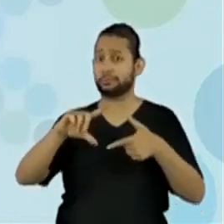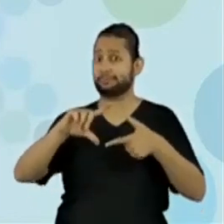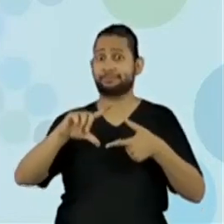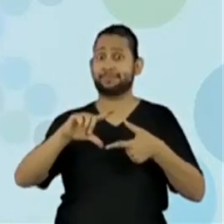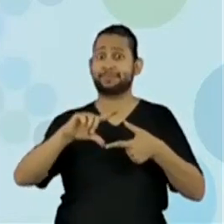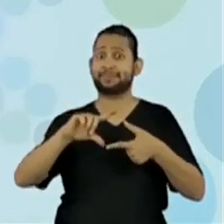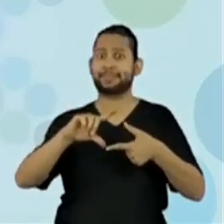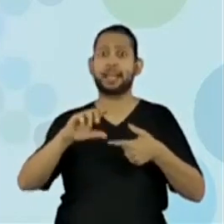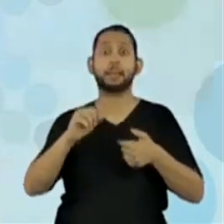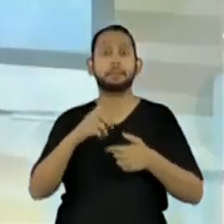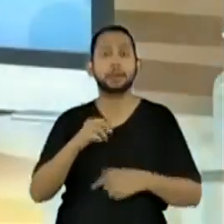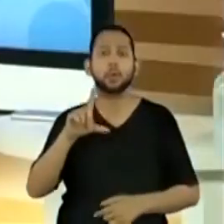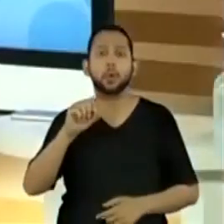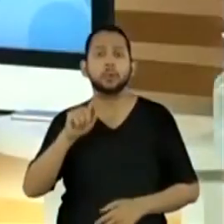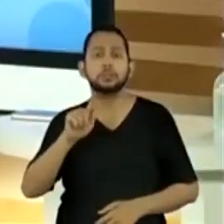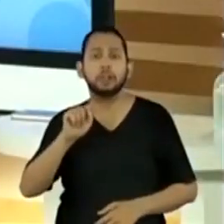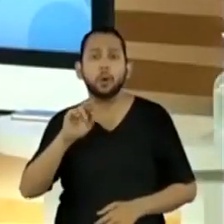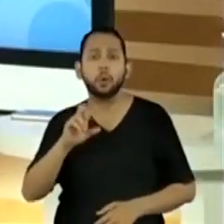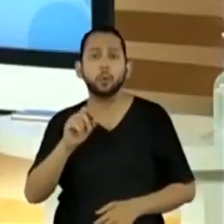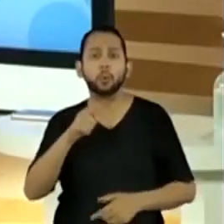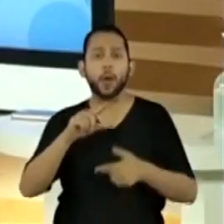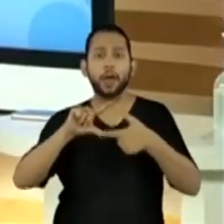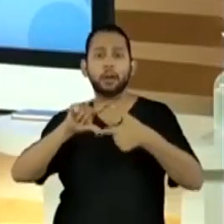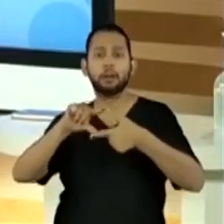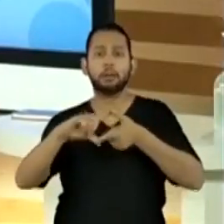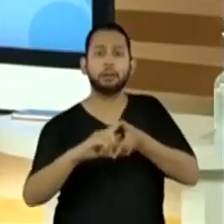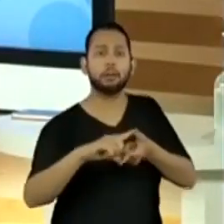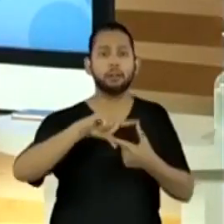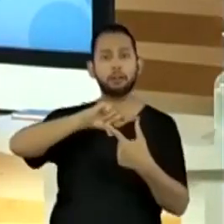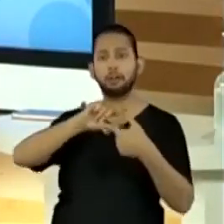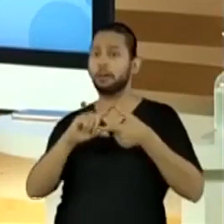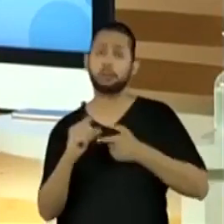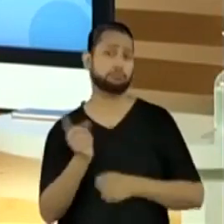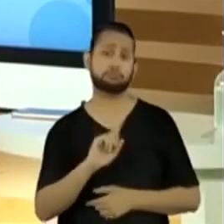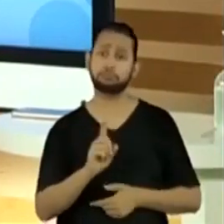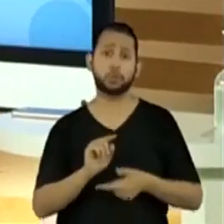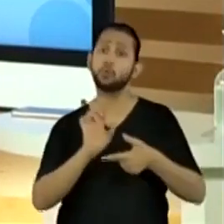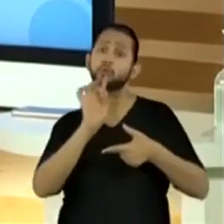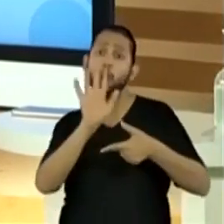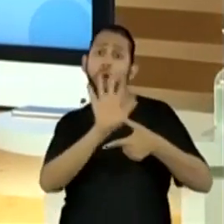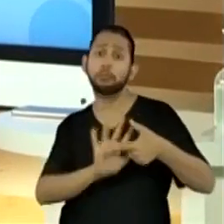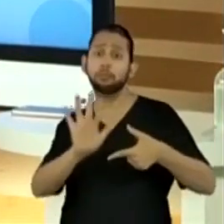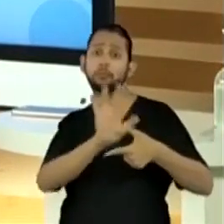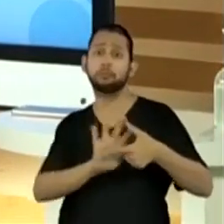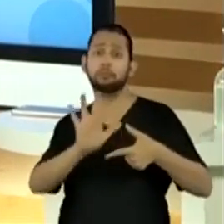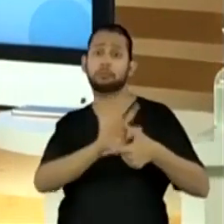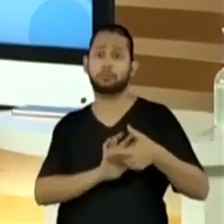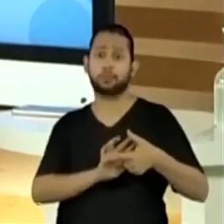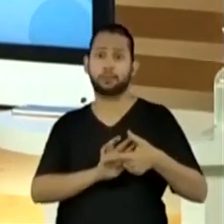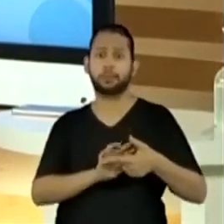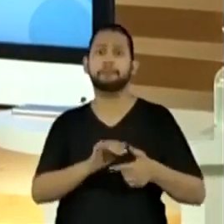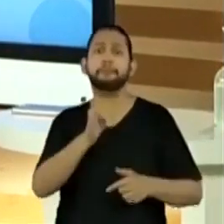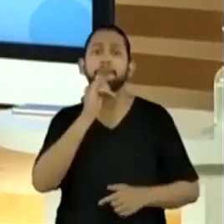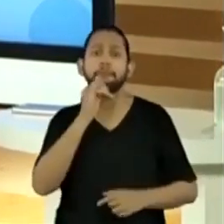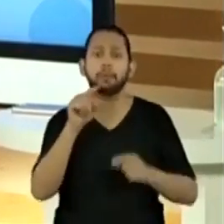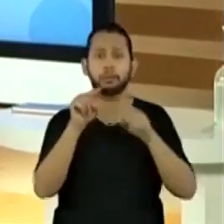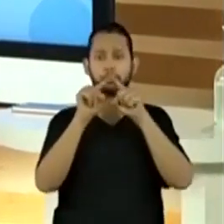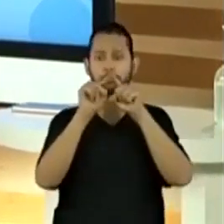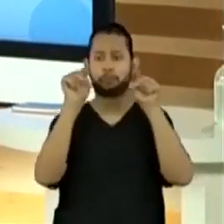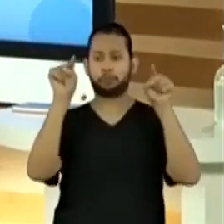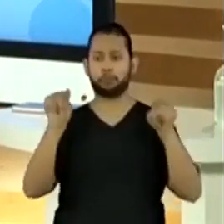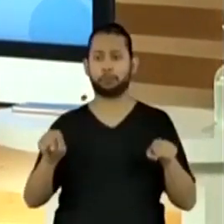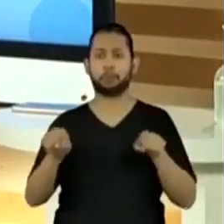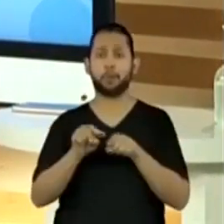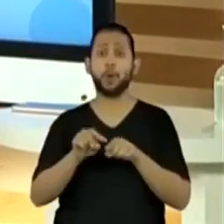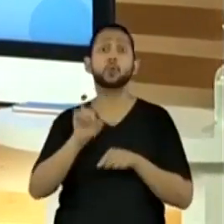uma figura tridimensional. É a mesma coisa do quadrado e do cubo, tá? Se você não